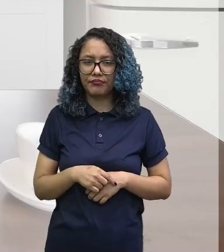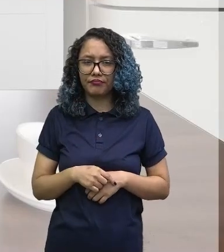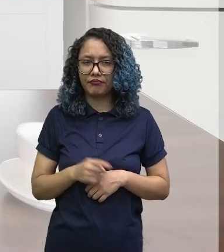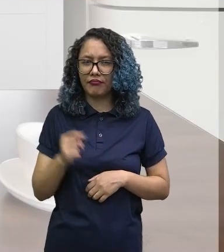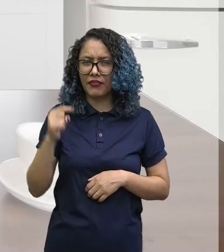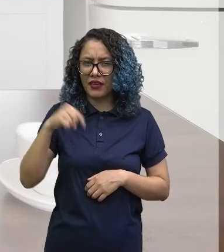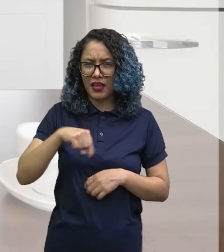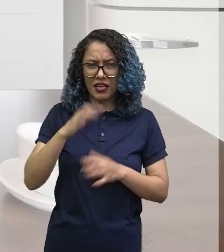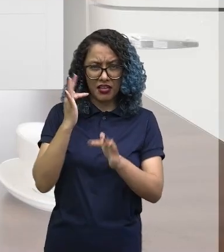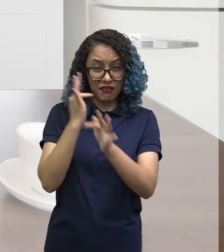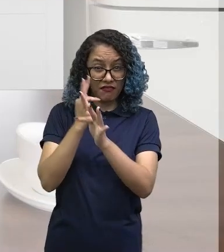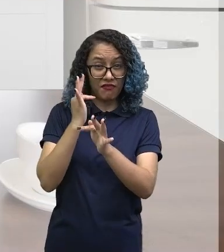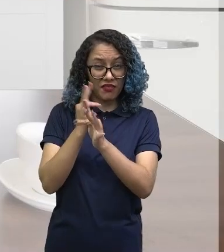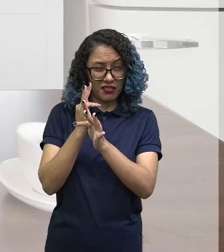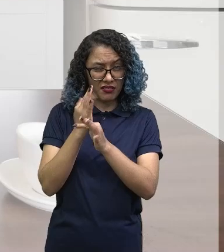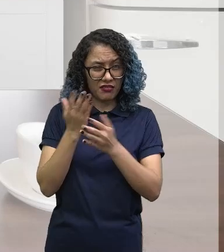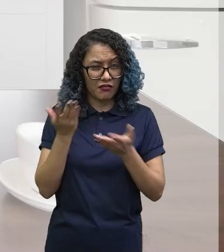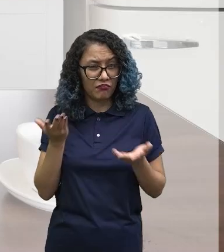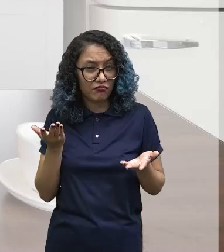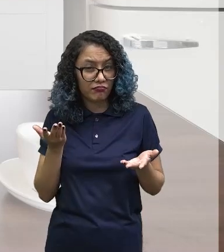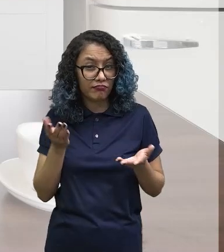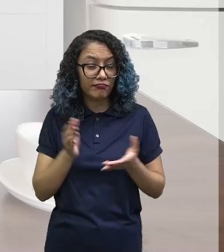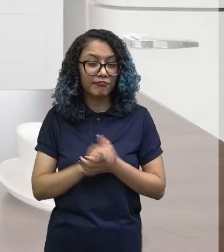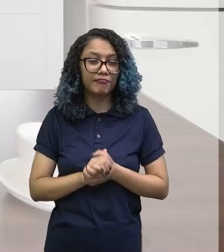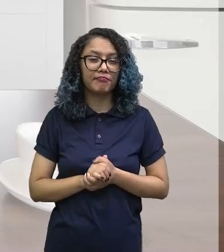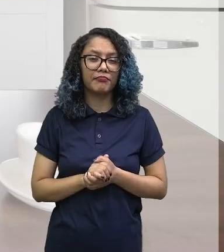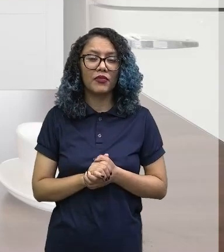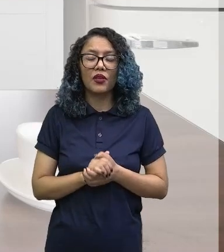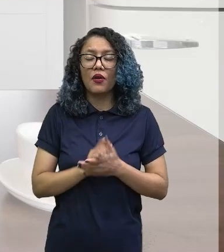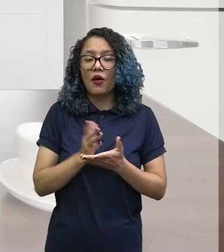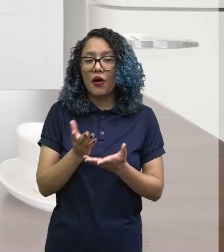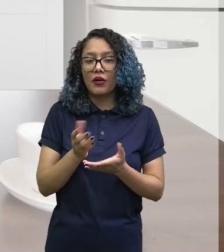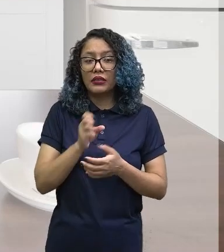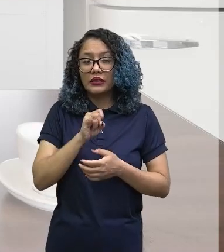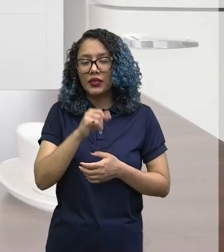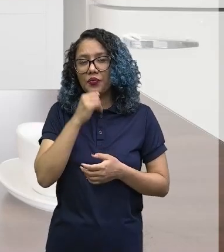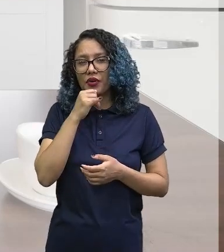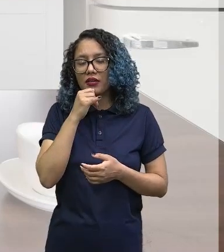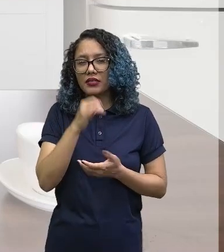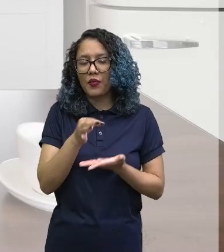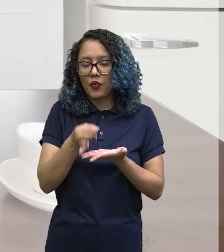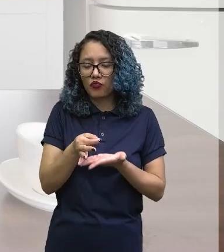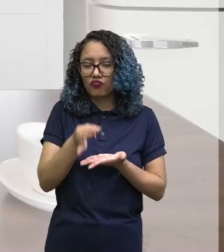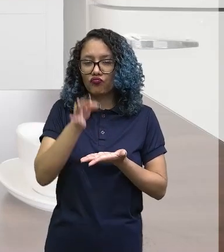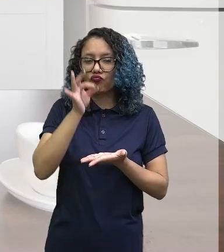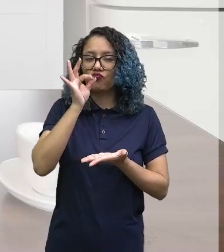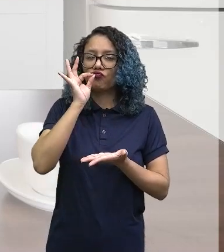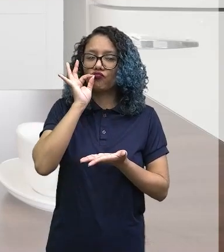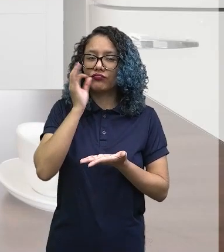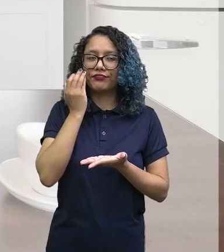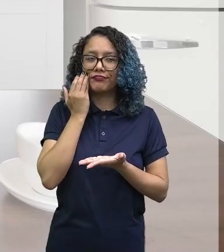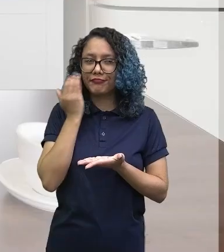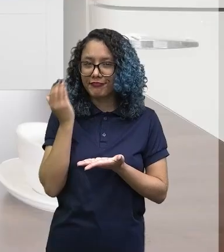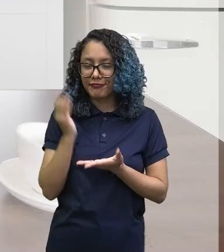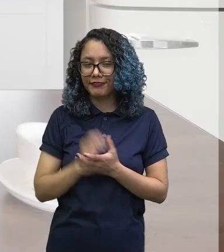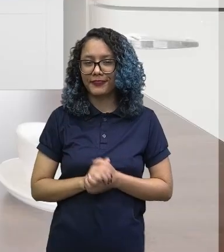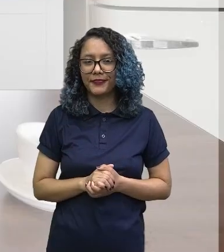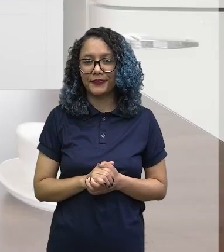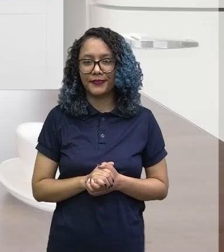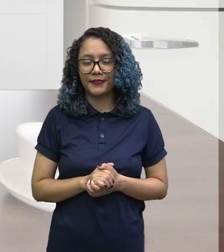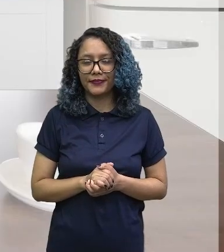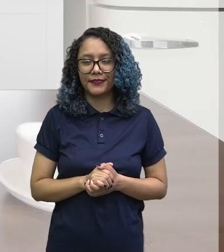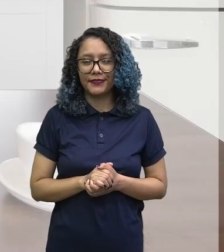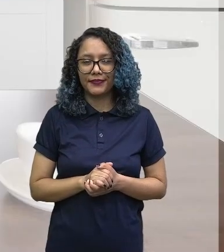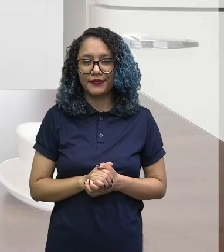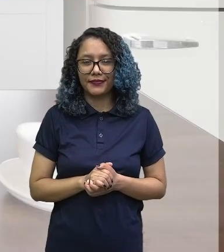tem física. Muito bem. Um simples fato de eu estar tomando um café, olha só.